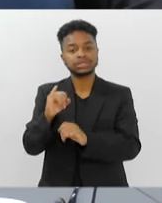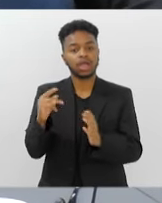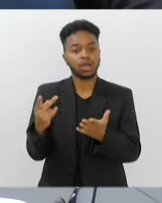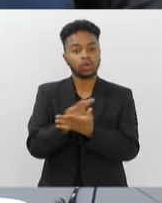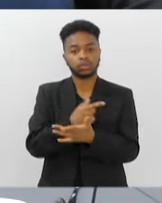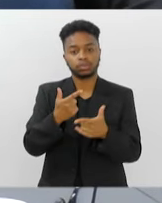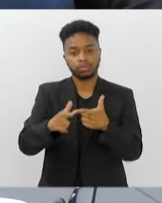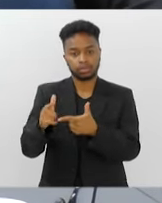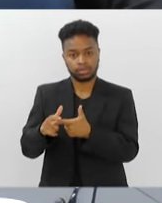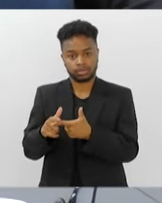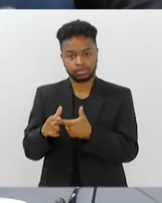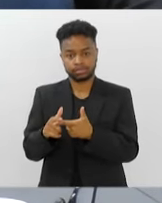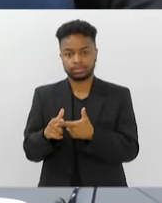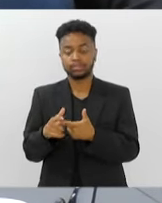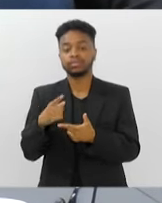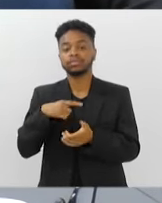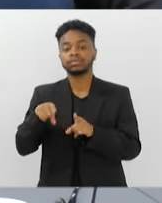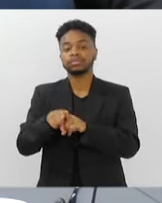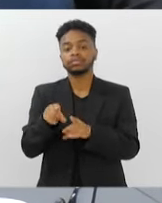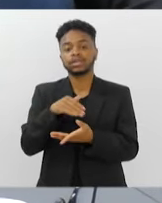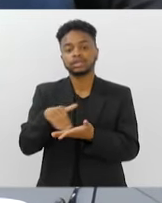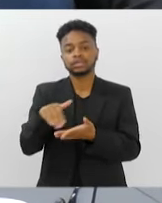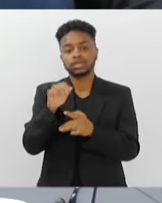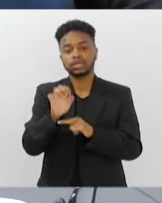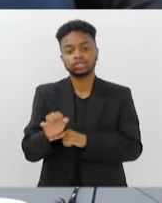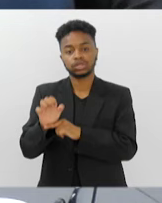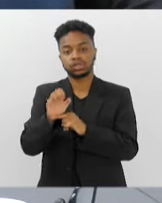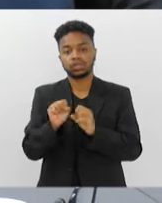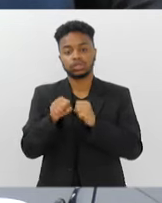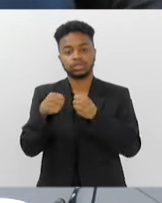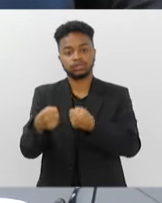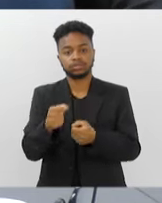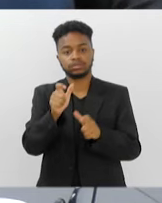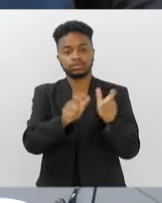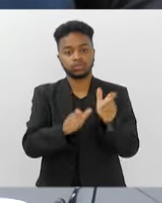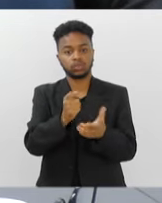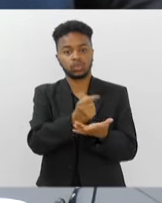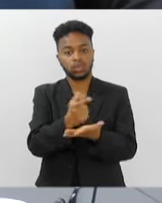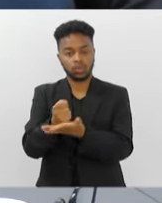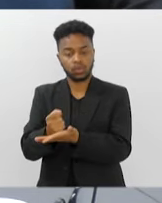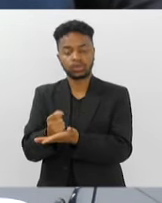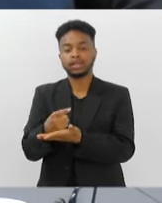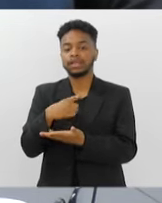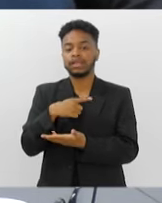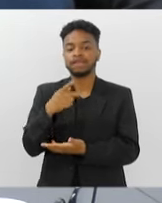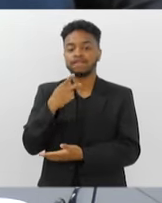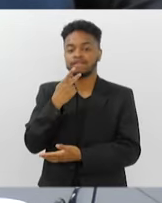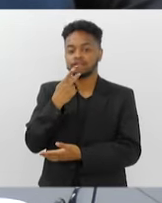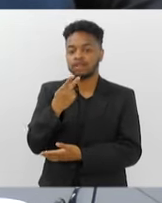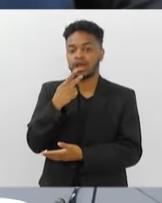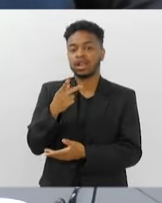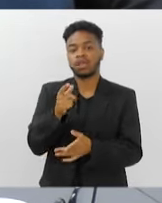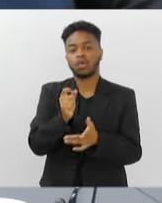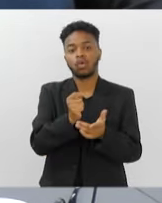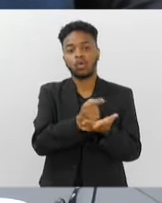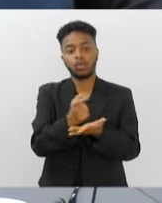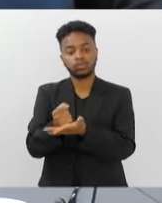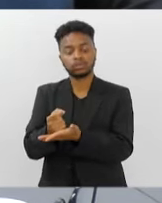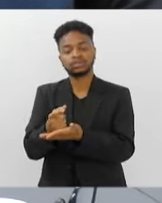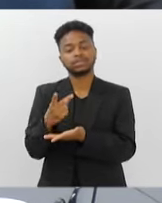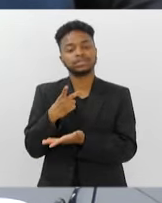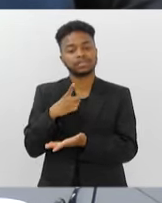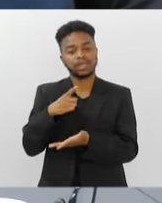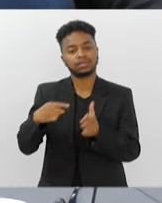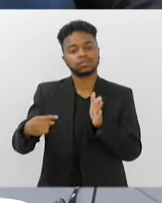necessidade nós temos na Secretaria de Estado de Defesa do Consumidor Presidente o fala consumidor que diariamente recebe milhares